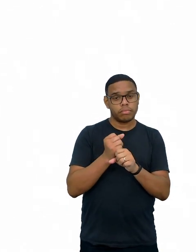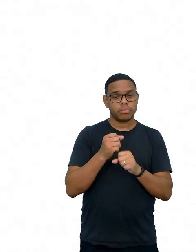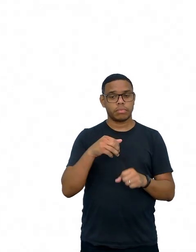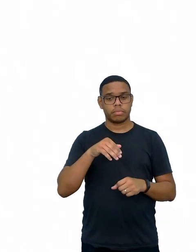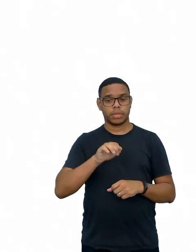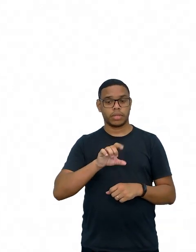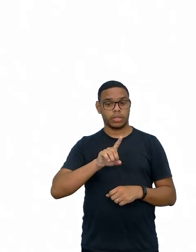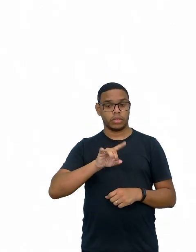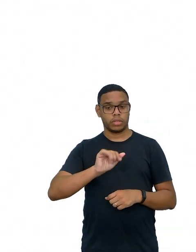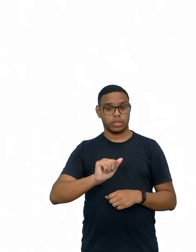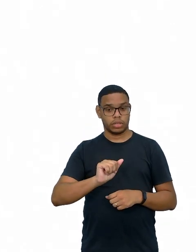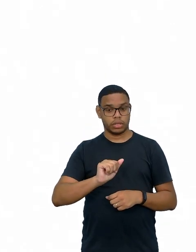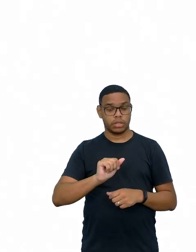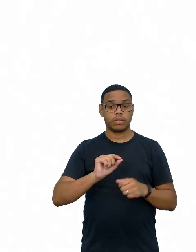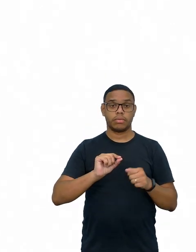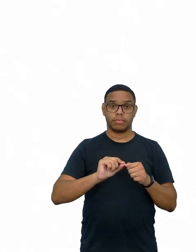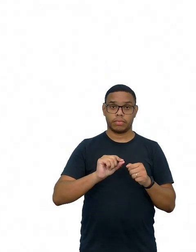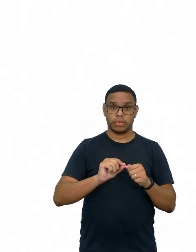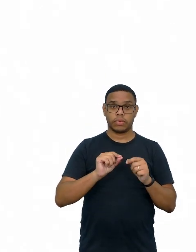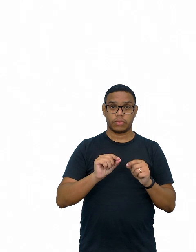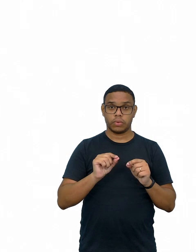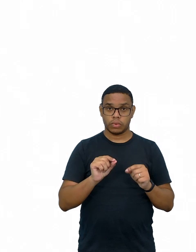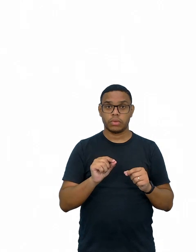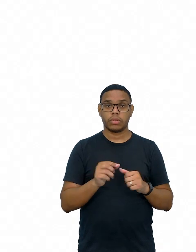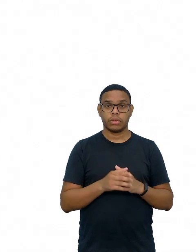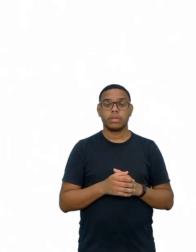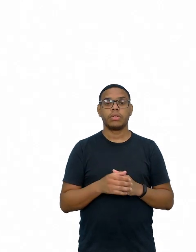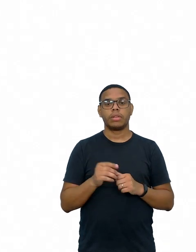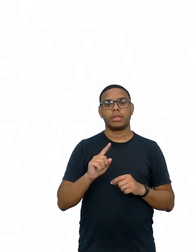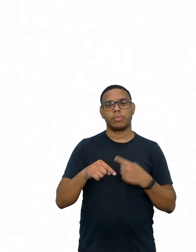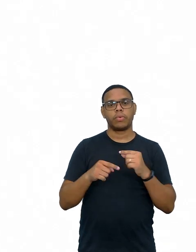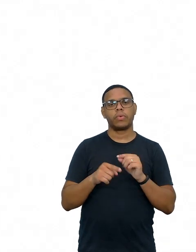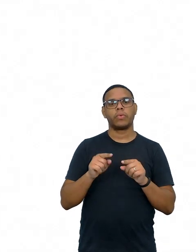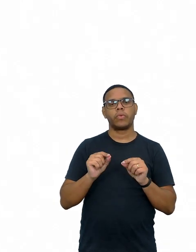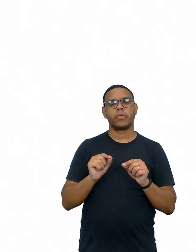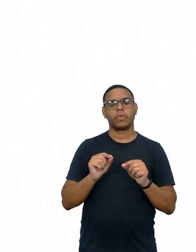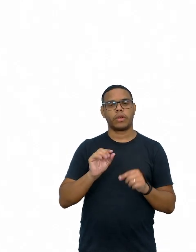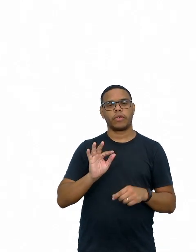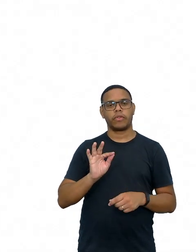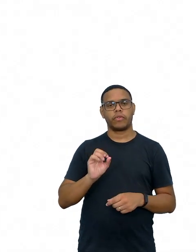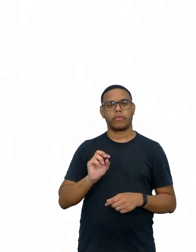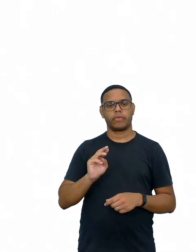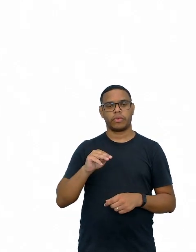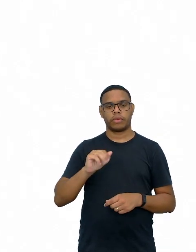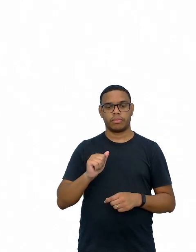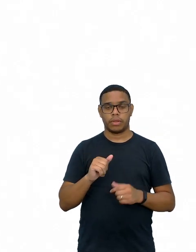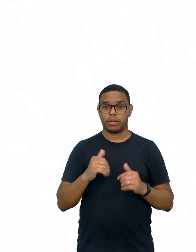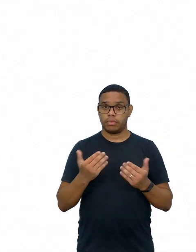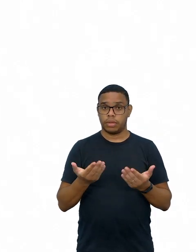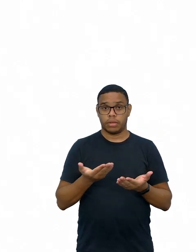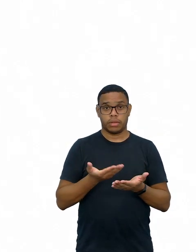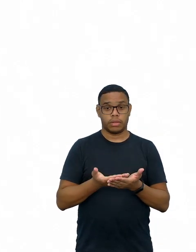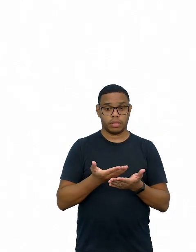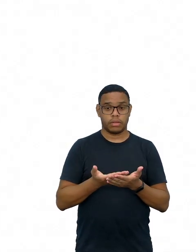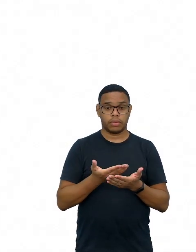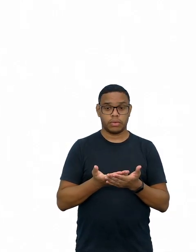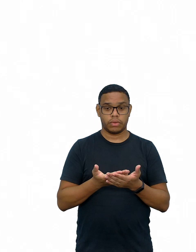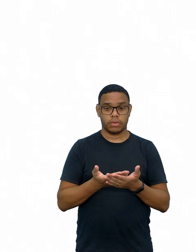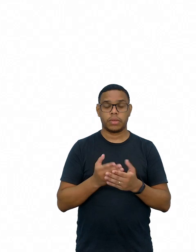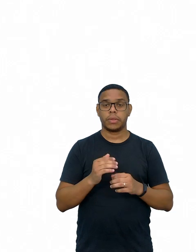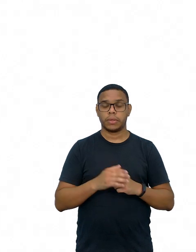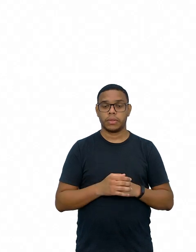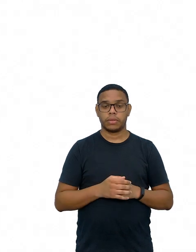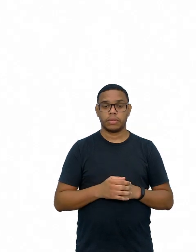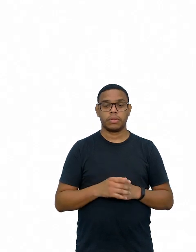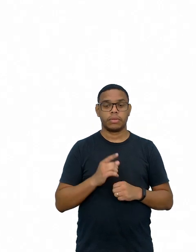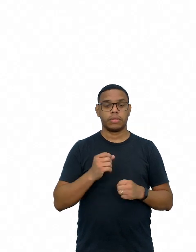antes de falar em fórmula. Nessas aulas, eles estão puxando muito